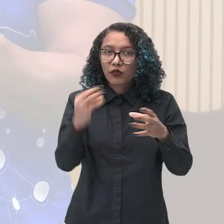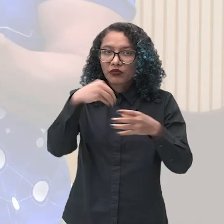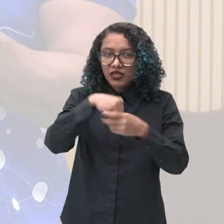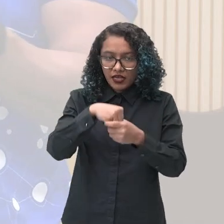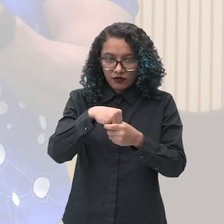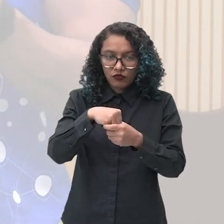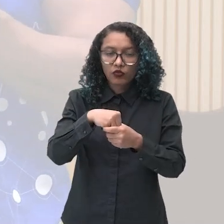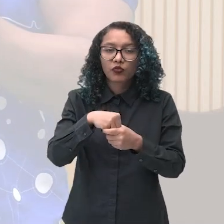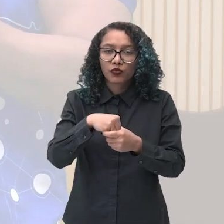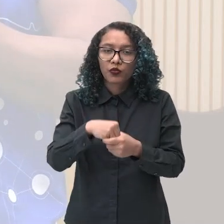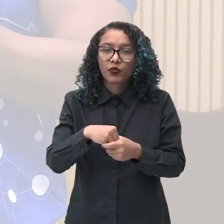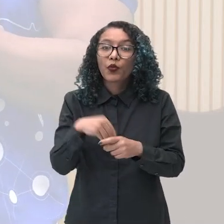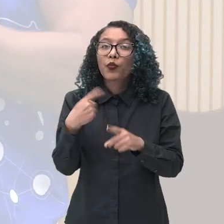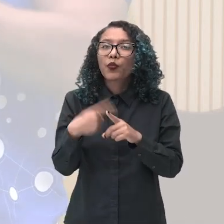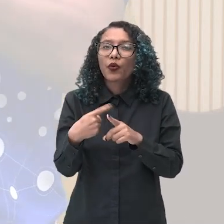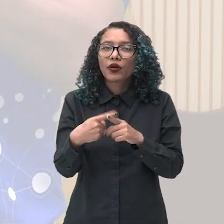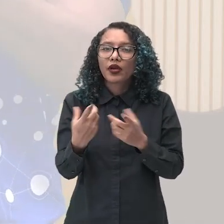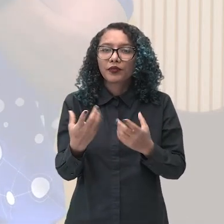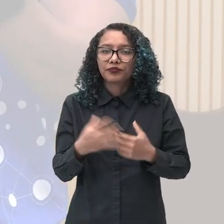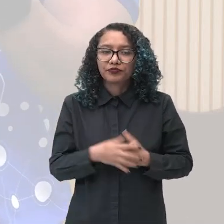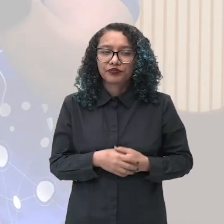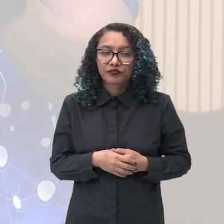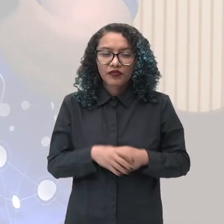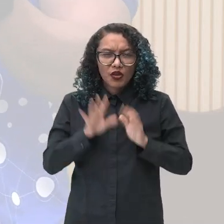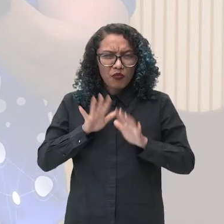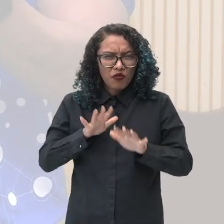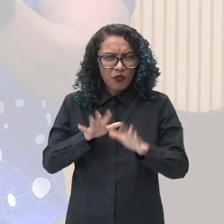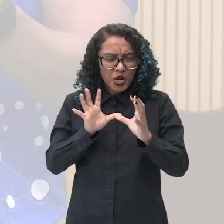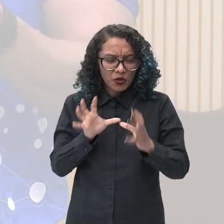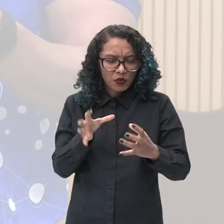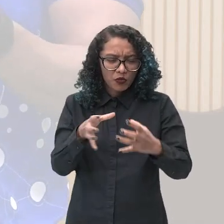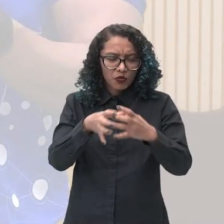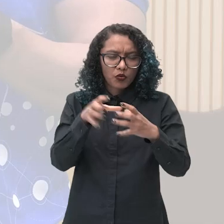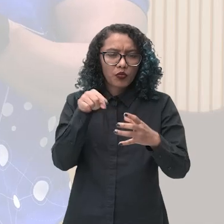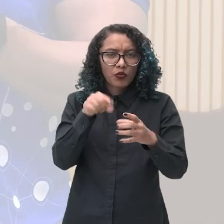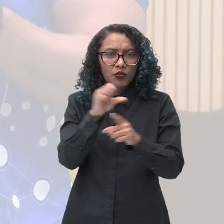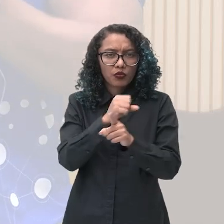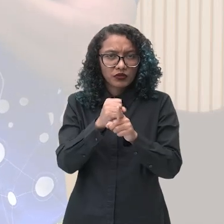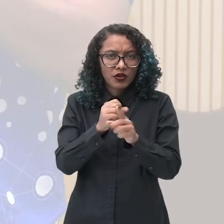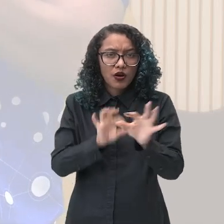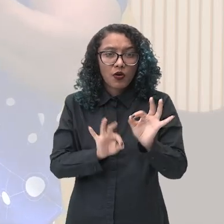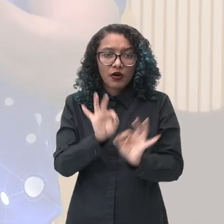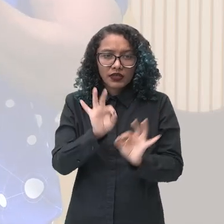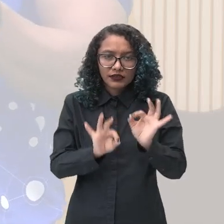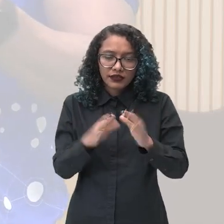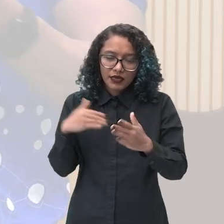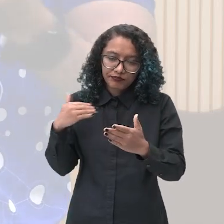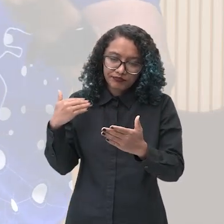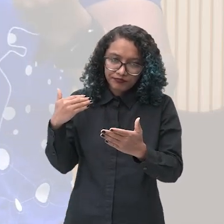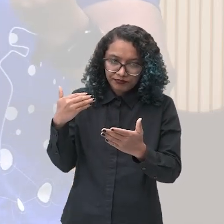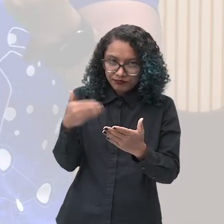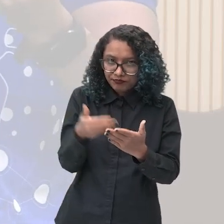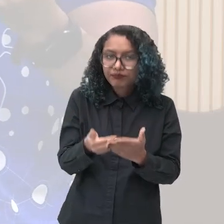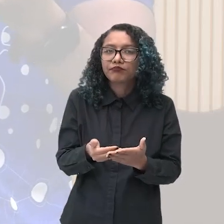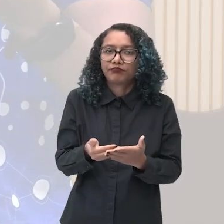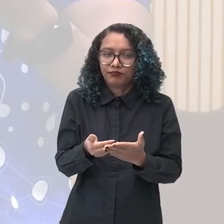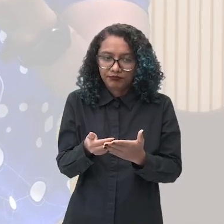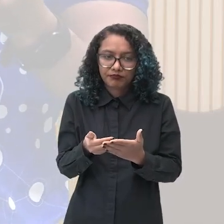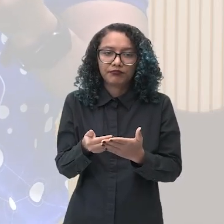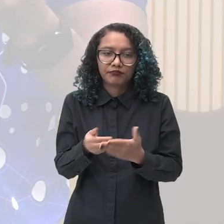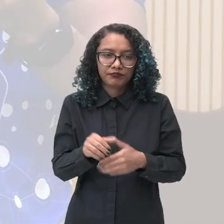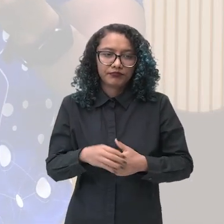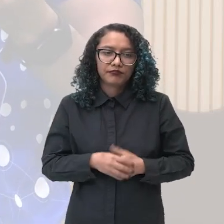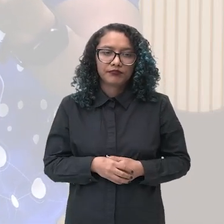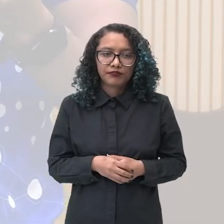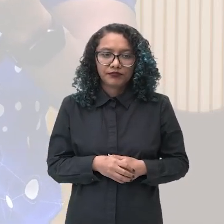movimento social é algo organizado e que vai ocorrer ao longo do tempo, tá certo? Então, normalmente, o